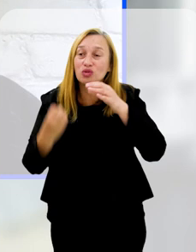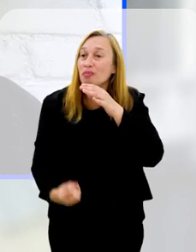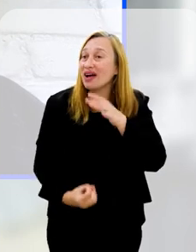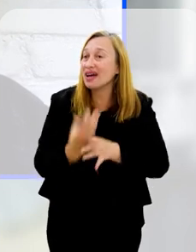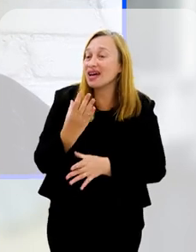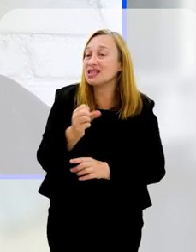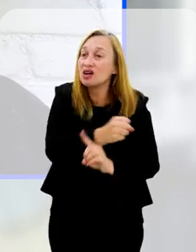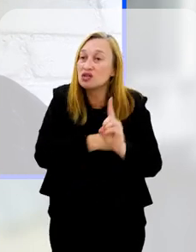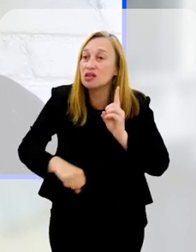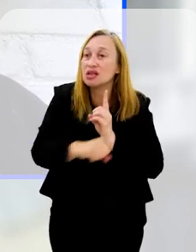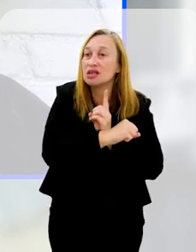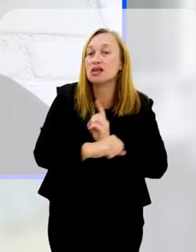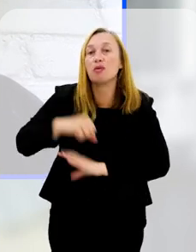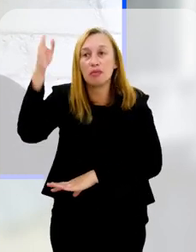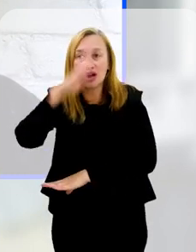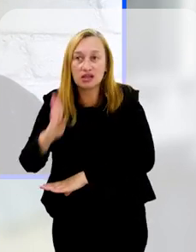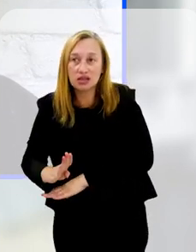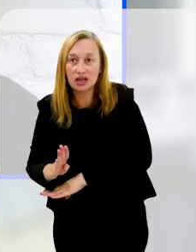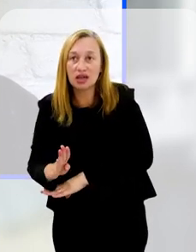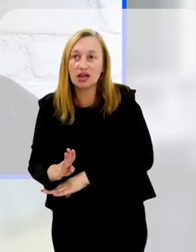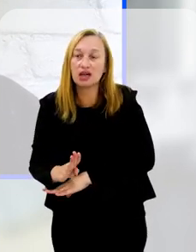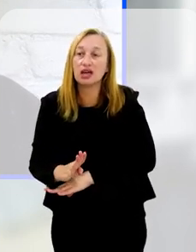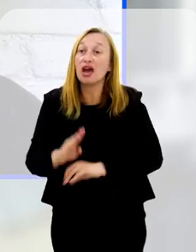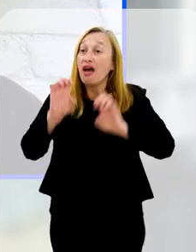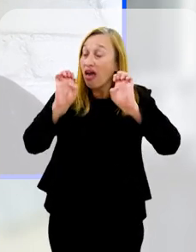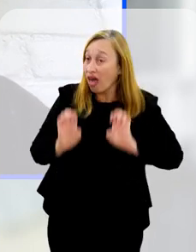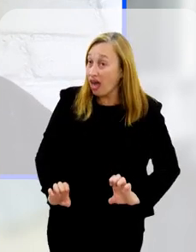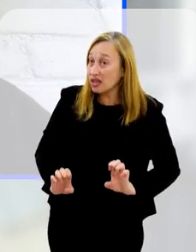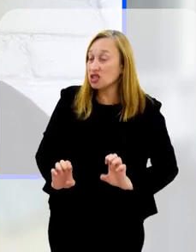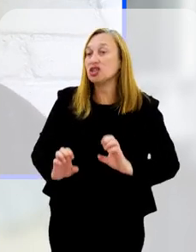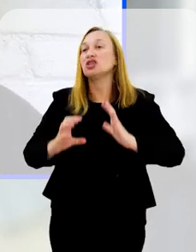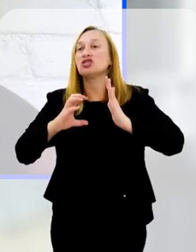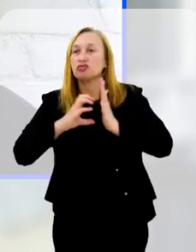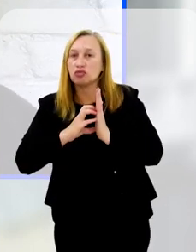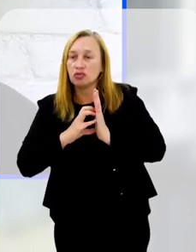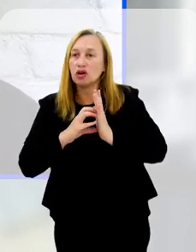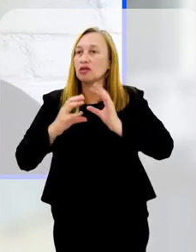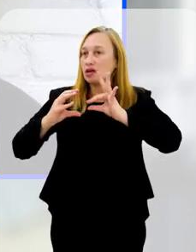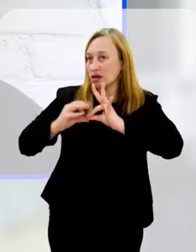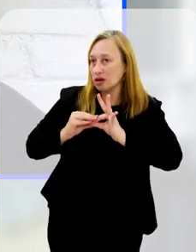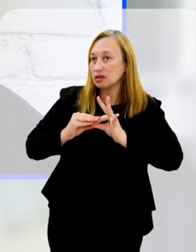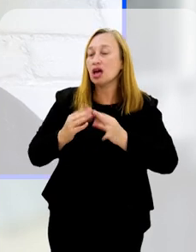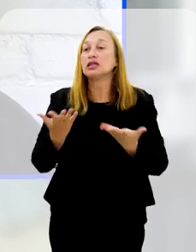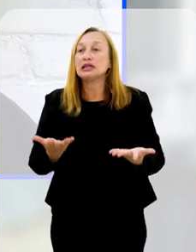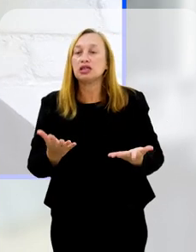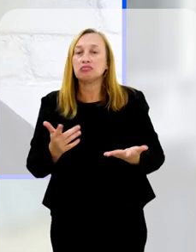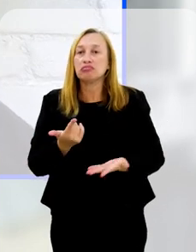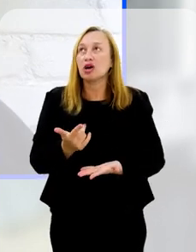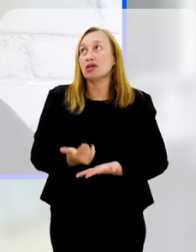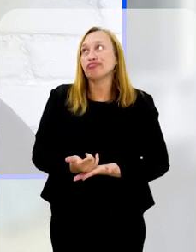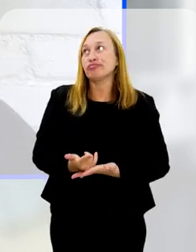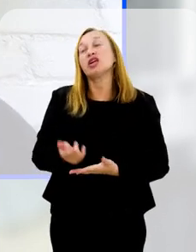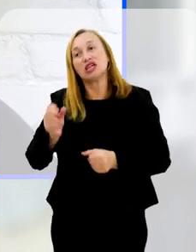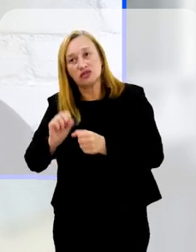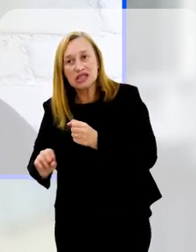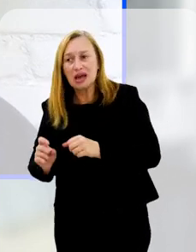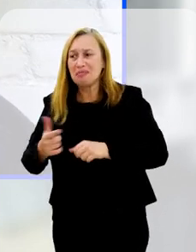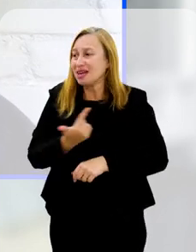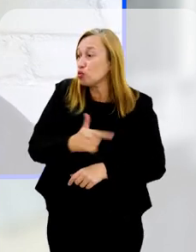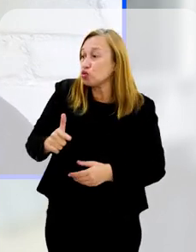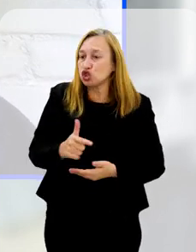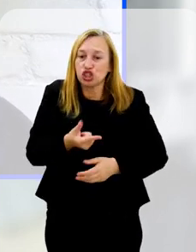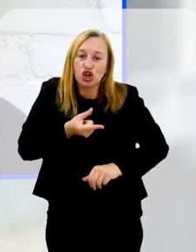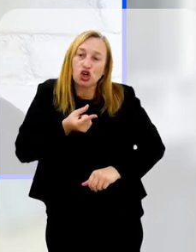com a criação da Associação Brasileira Interdisciplinar de AIDS. Ao fazer isto, ele não tinha recursos para